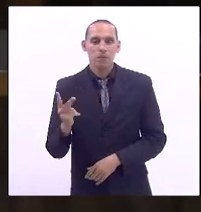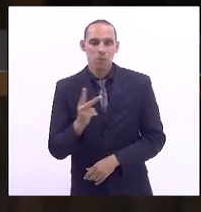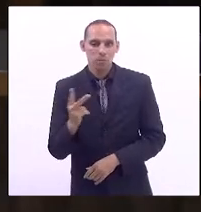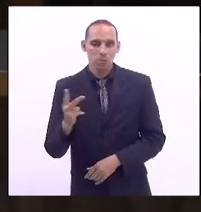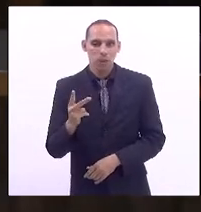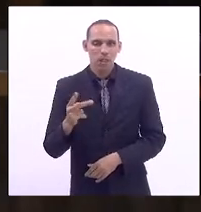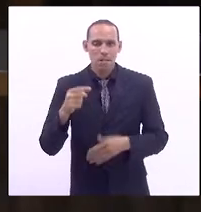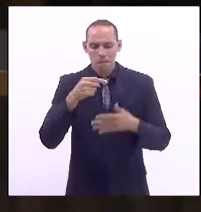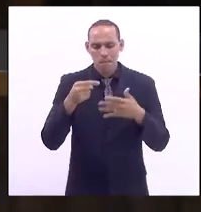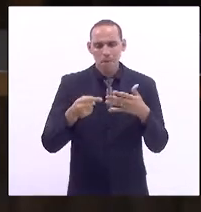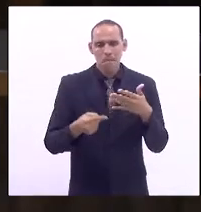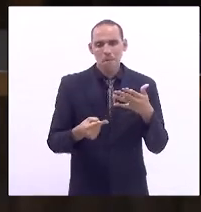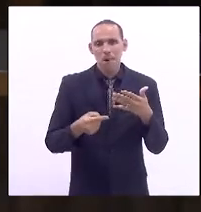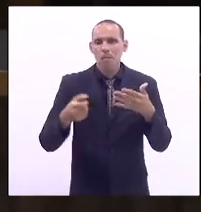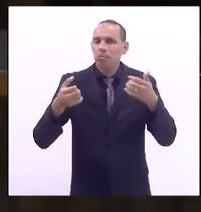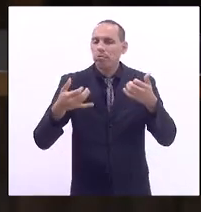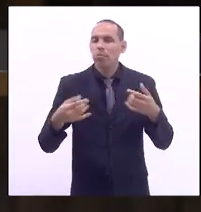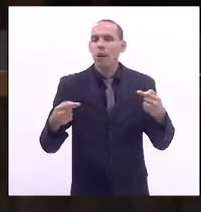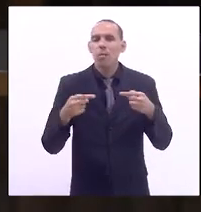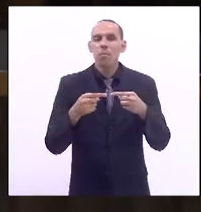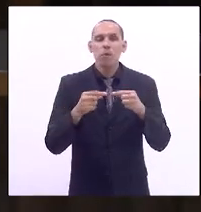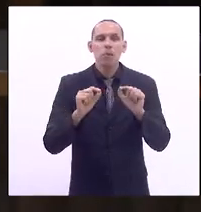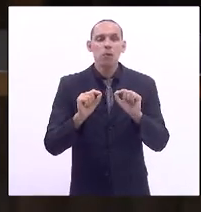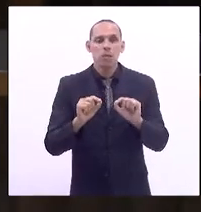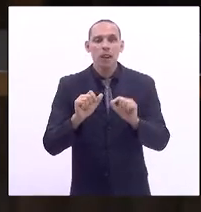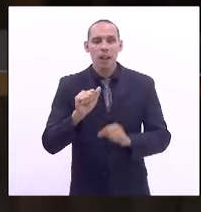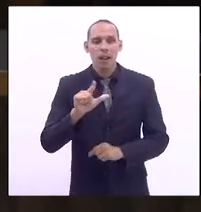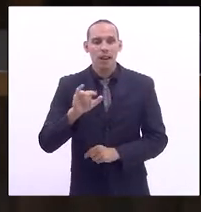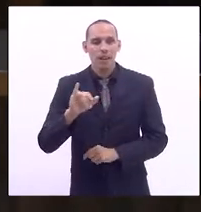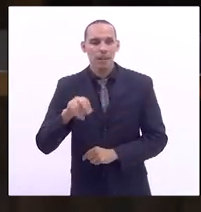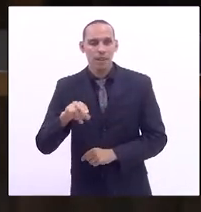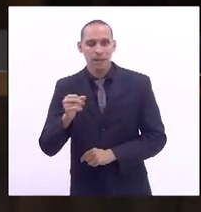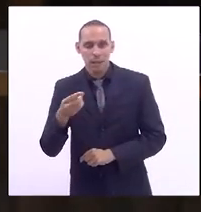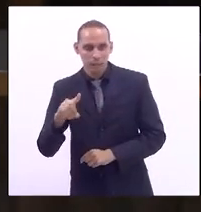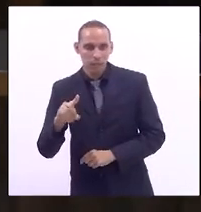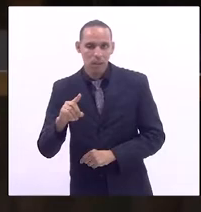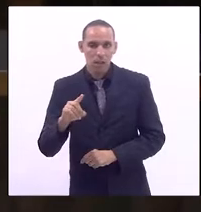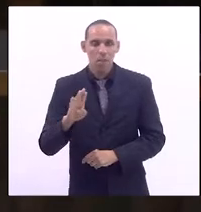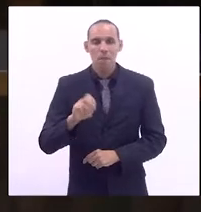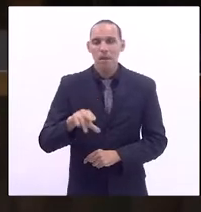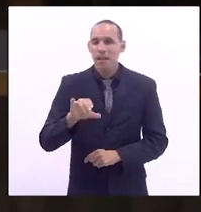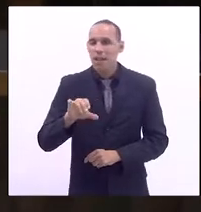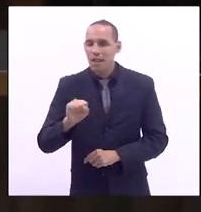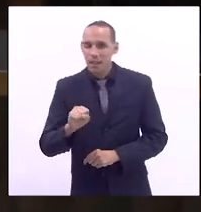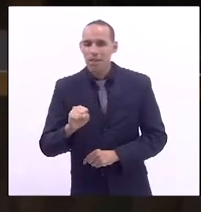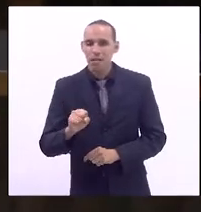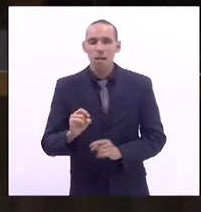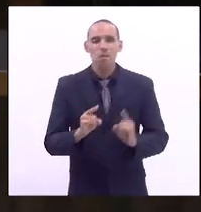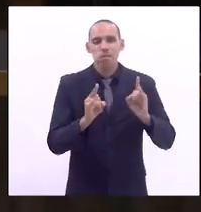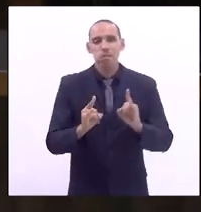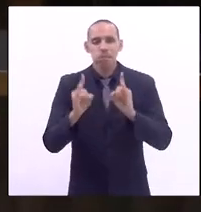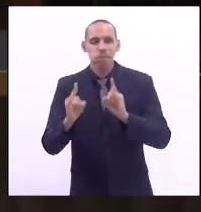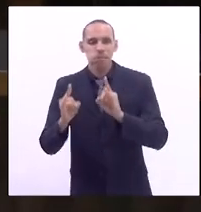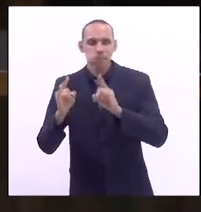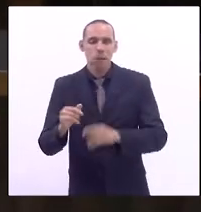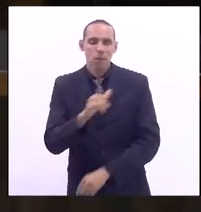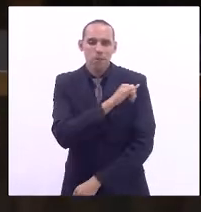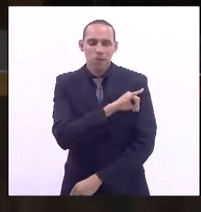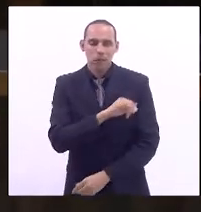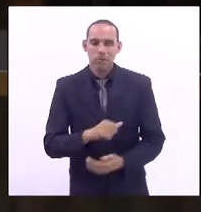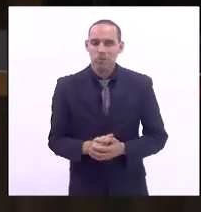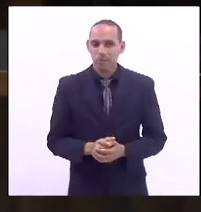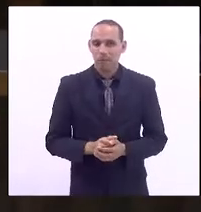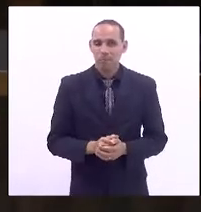estabelece condições e regras Gerais aplicáveis alienação onerosa de bens bens imóveis no estado do Rio de Janeiro dá outras providências